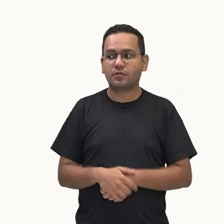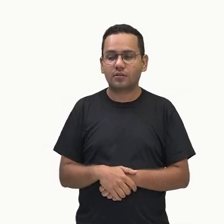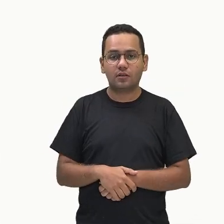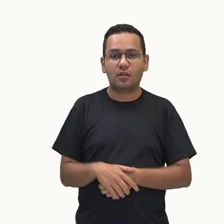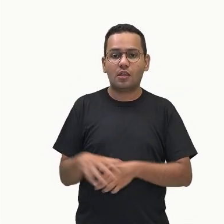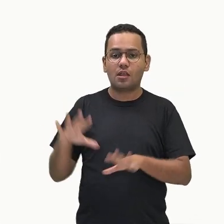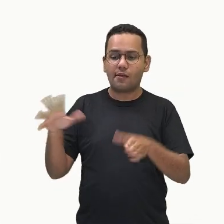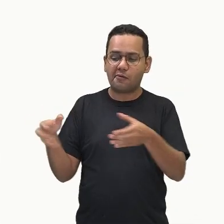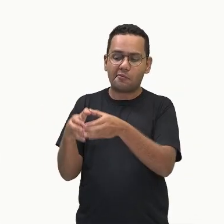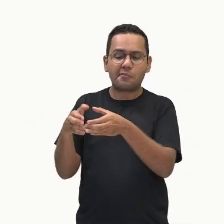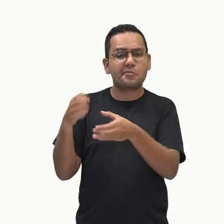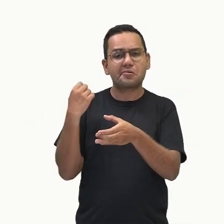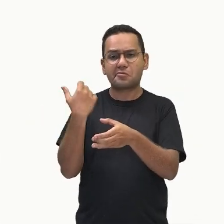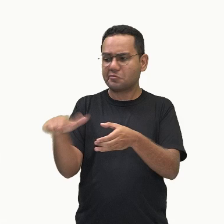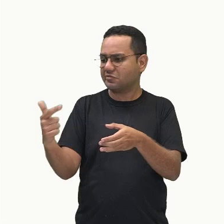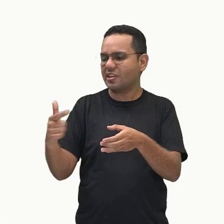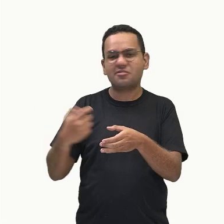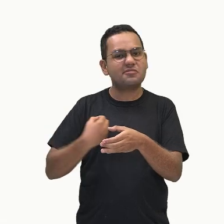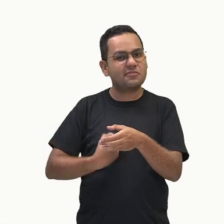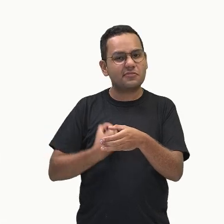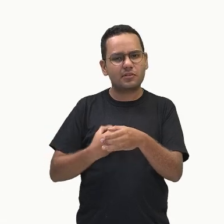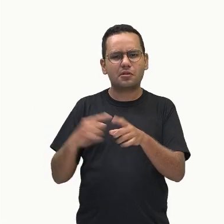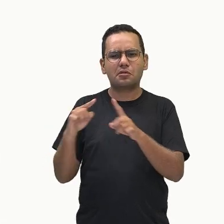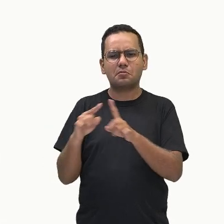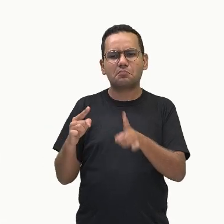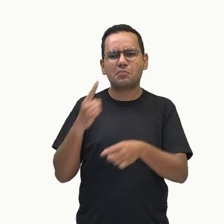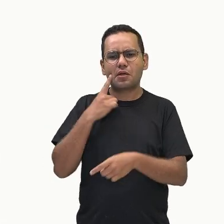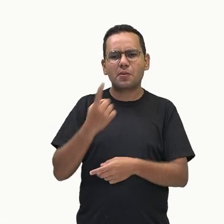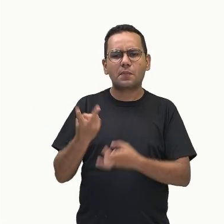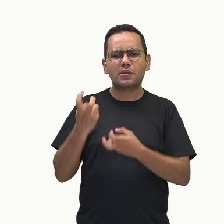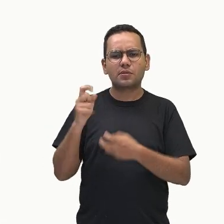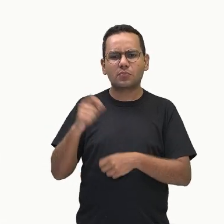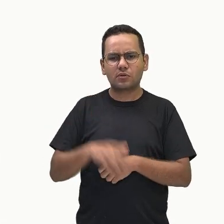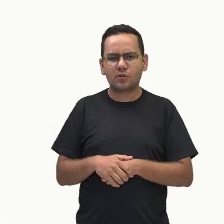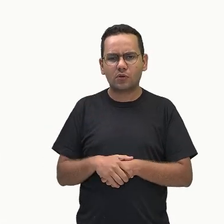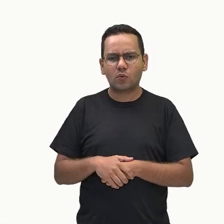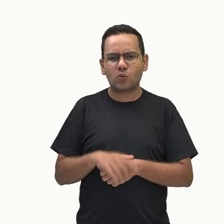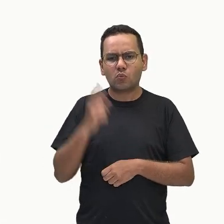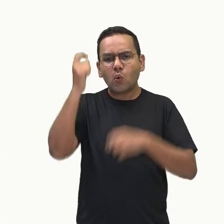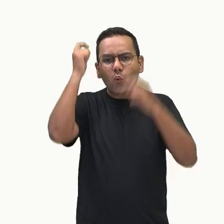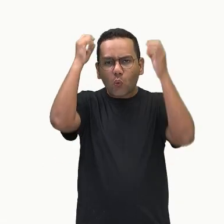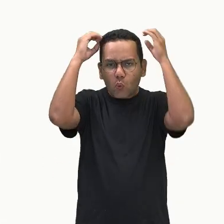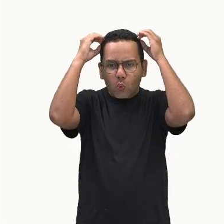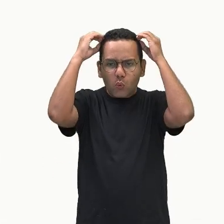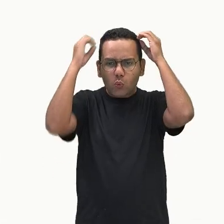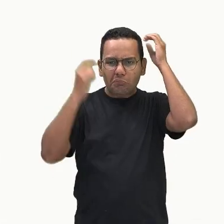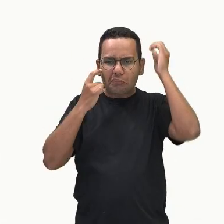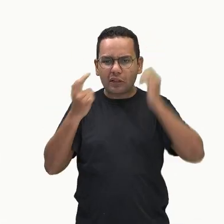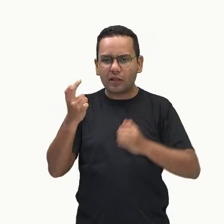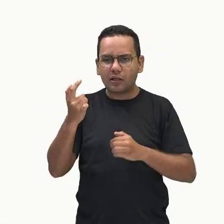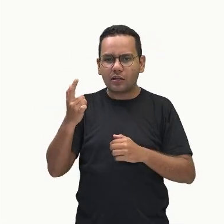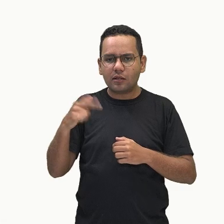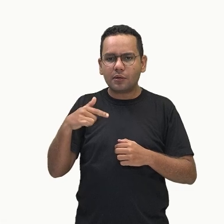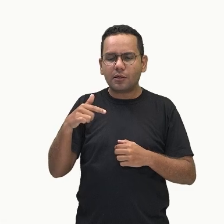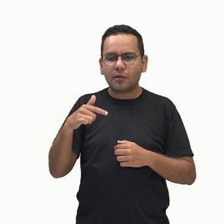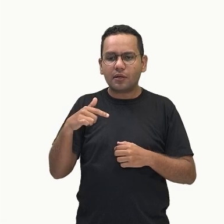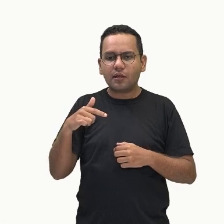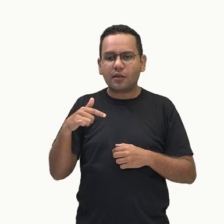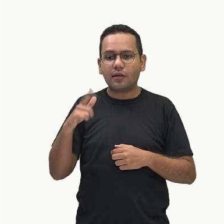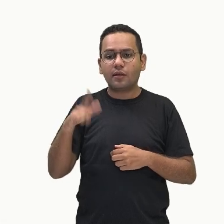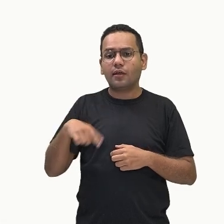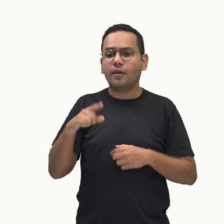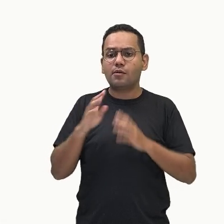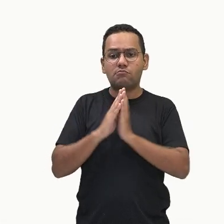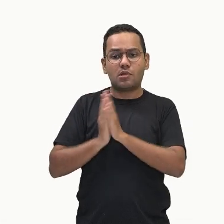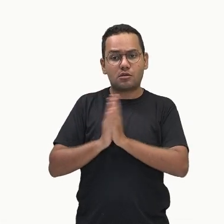inanimados. Professor Vinícius, eu estou vendo um animal aí, um urso. Ó. mas esse urso aqui ele é de pelúcia, tá? Ele não